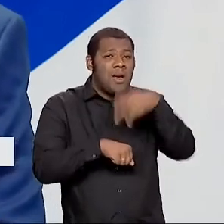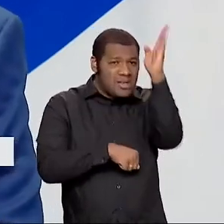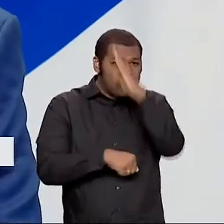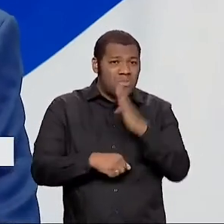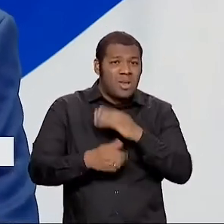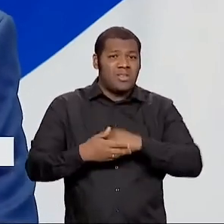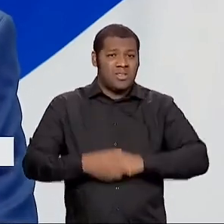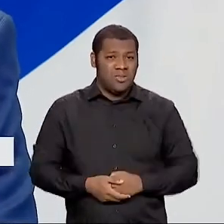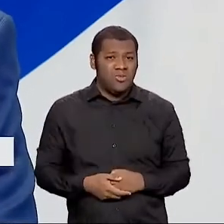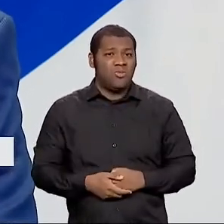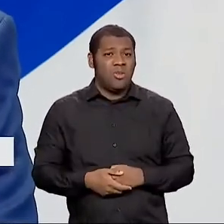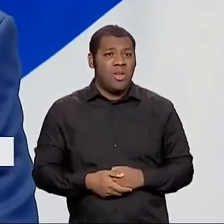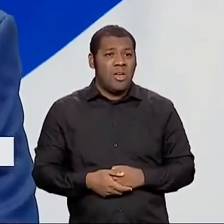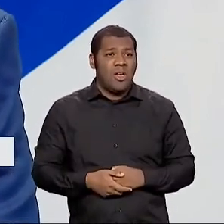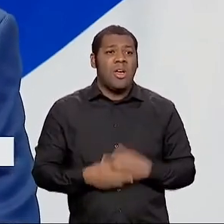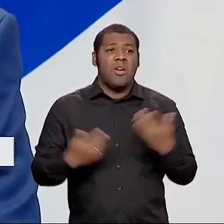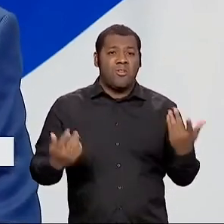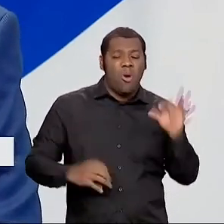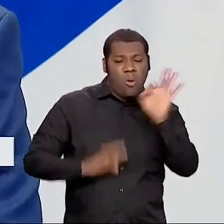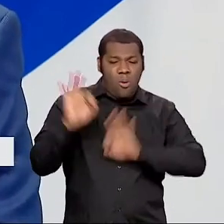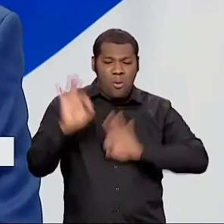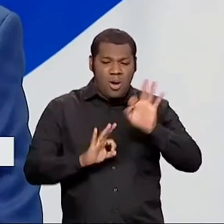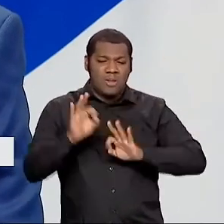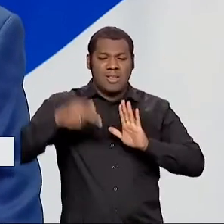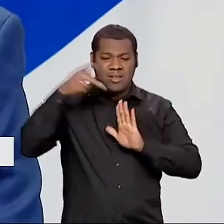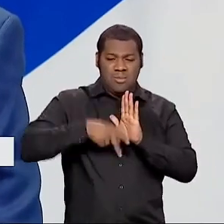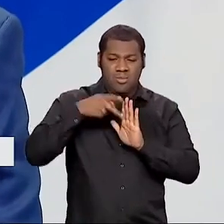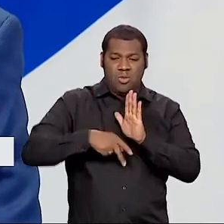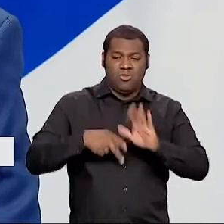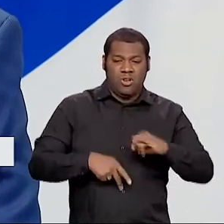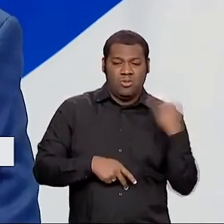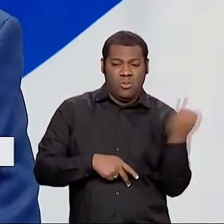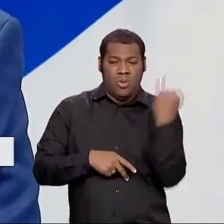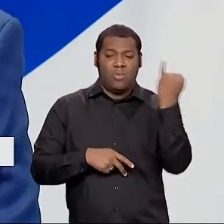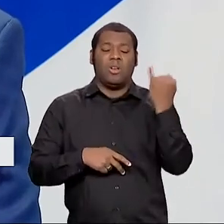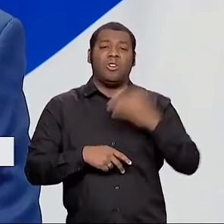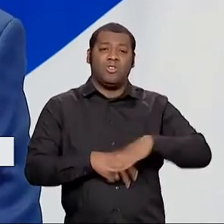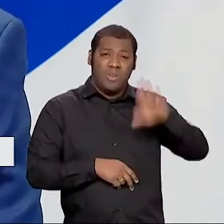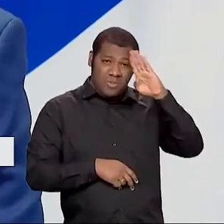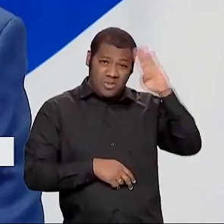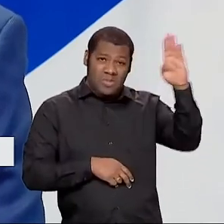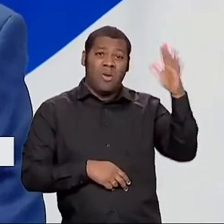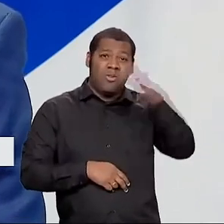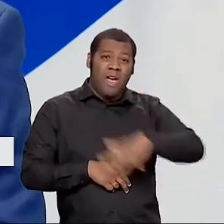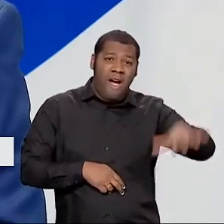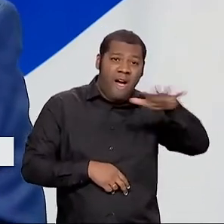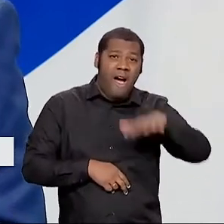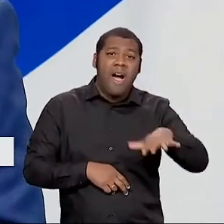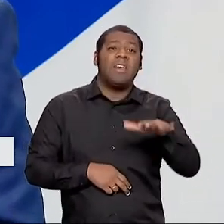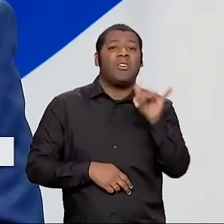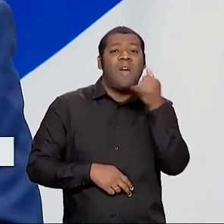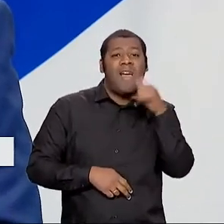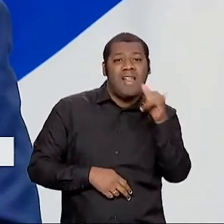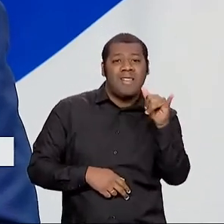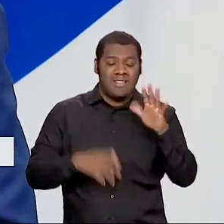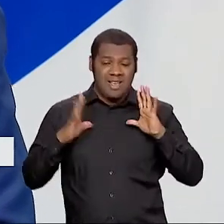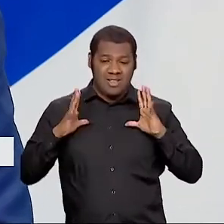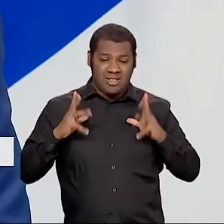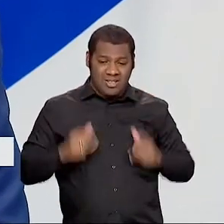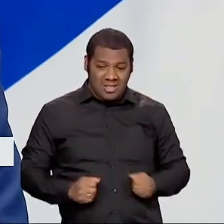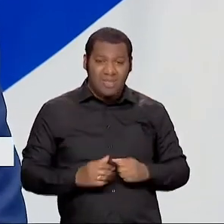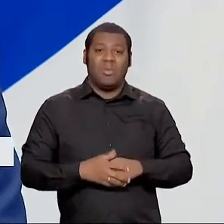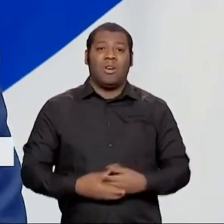de construir projetos interessantes, sobretudo na questão da transição energética, para que a gente possa receber